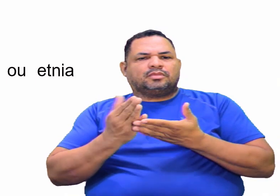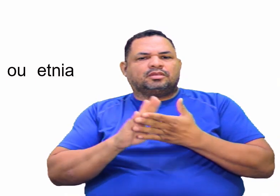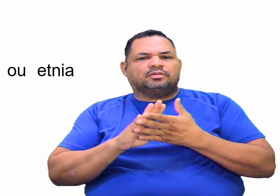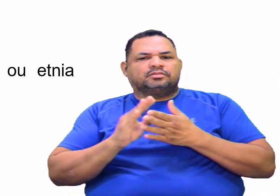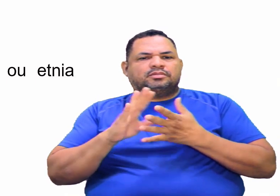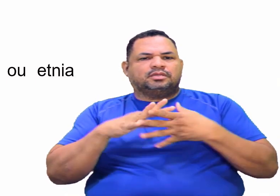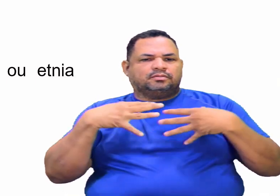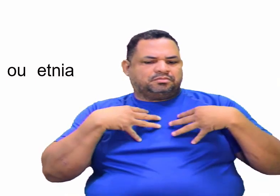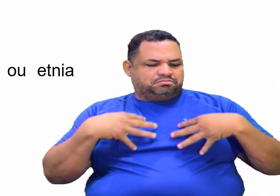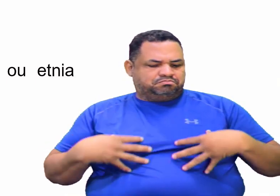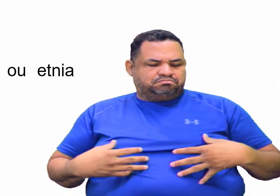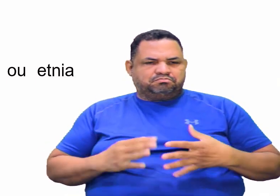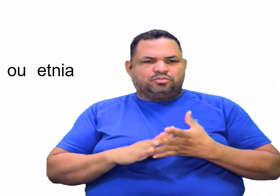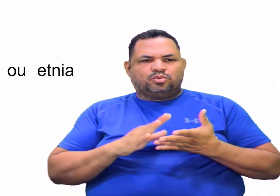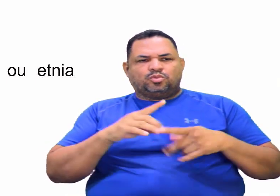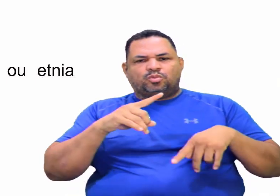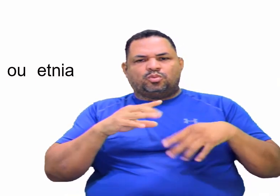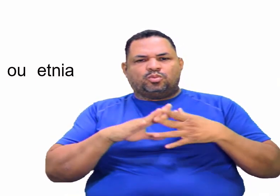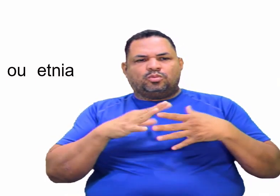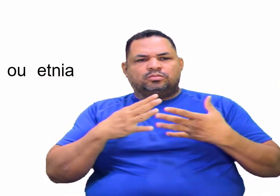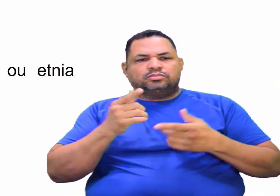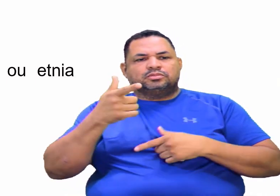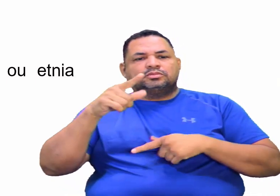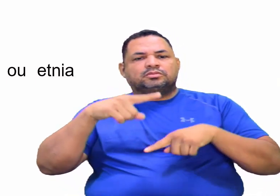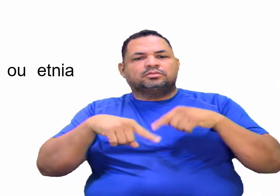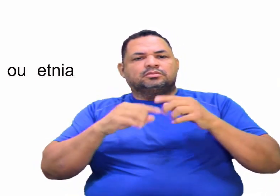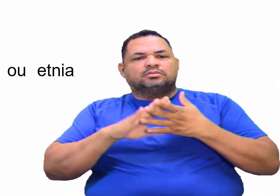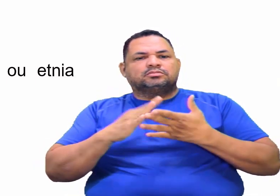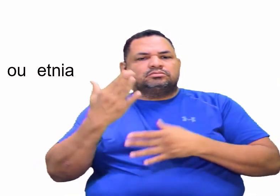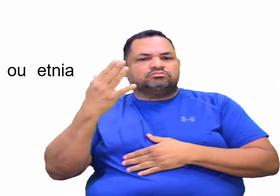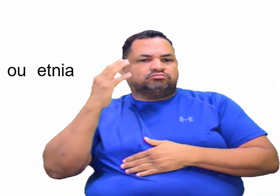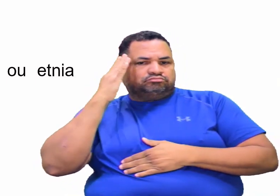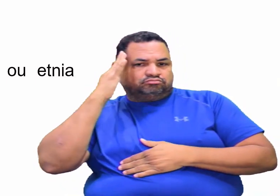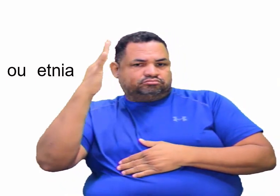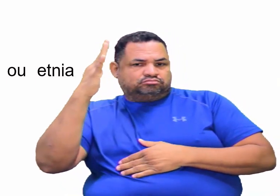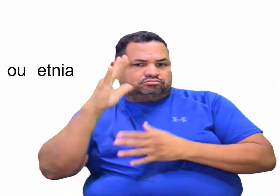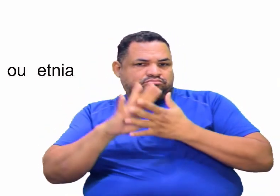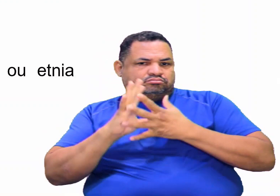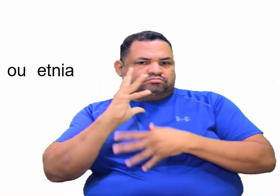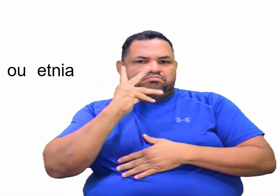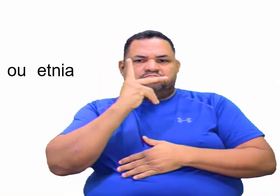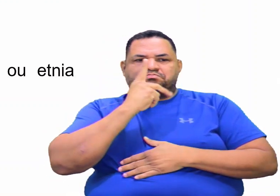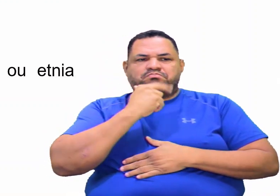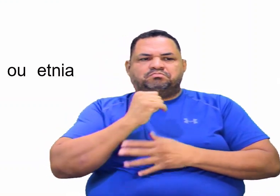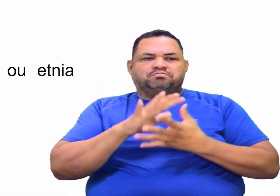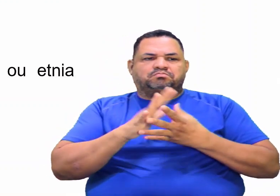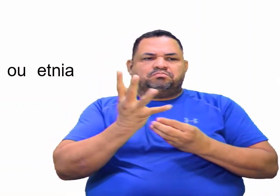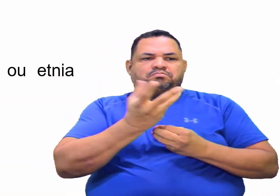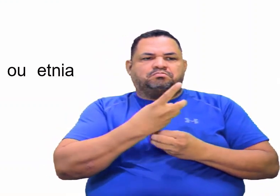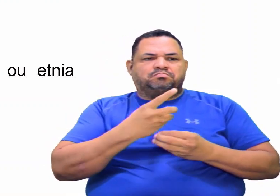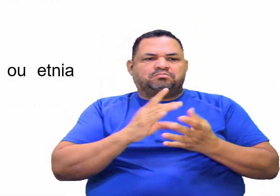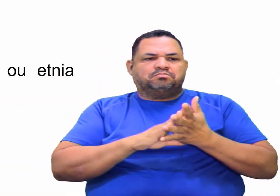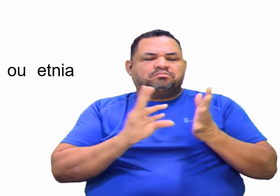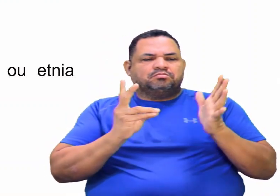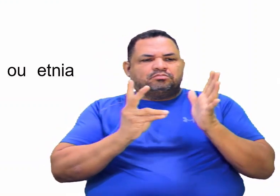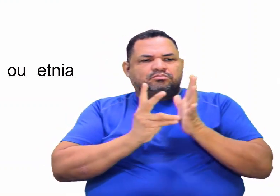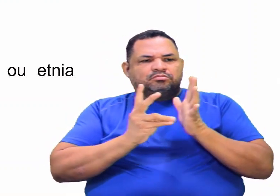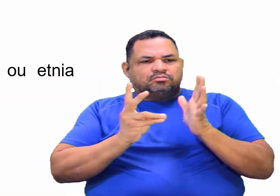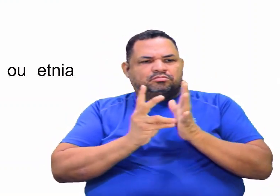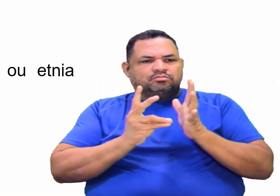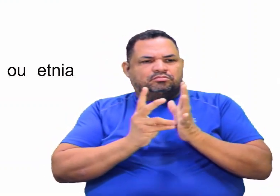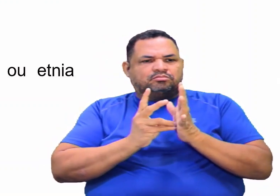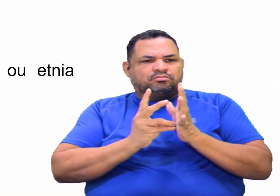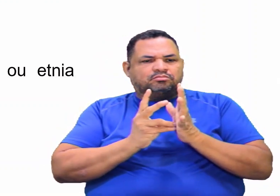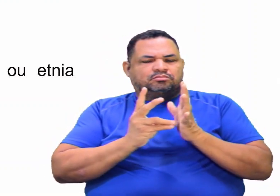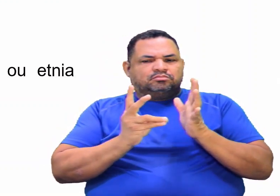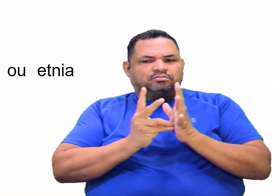seus corpos e outros elementos. As concepções de beleza e arte, acho que